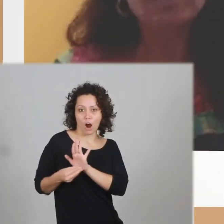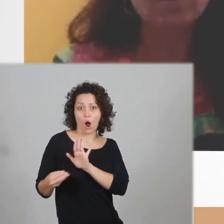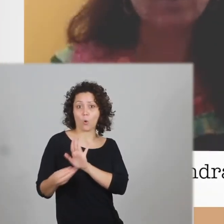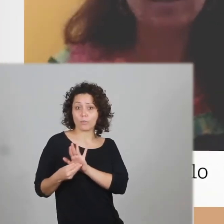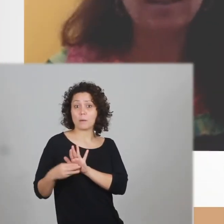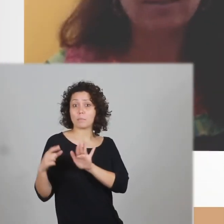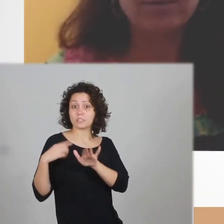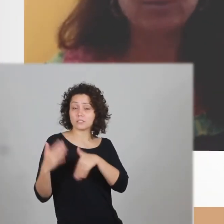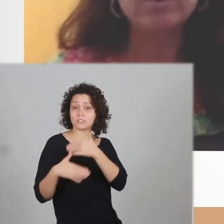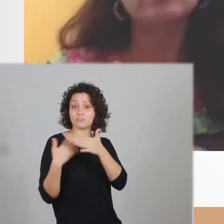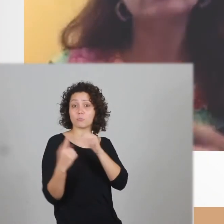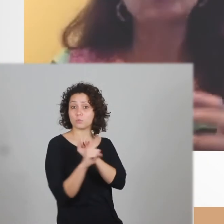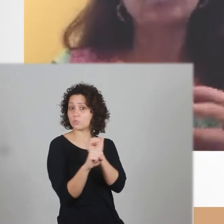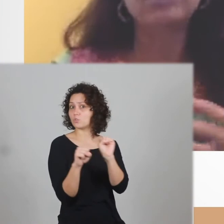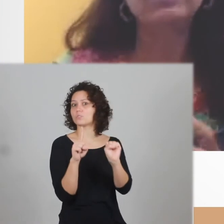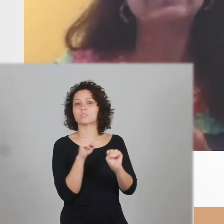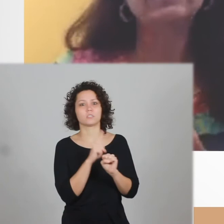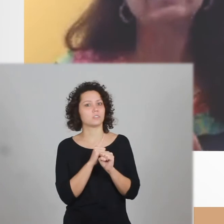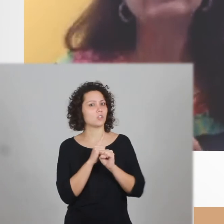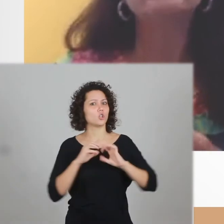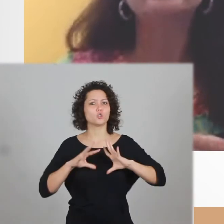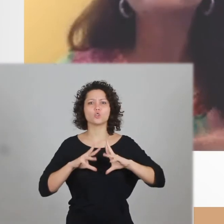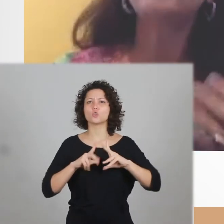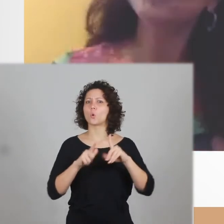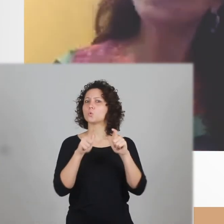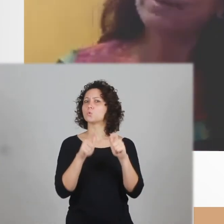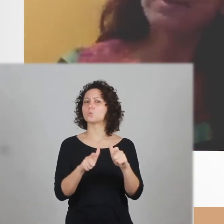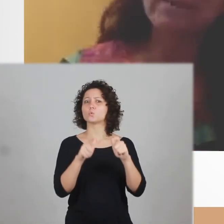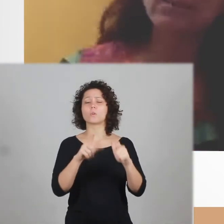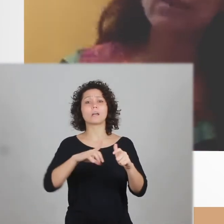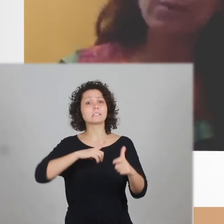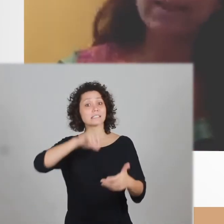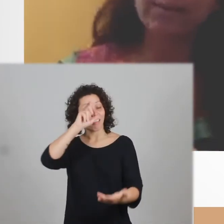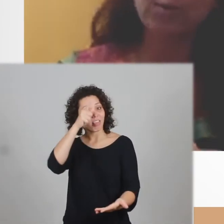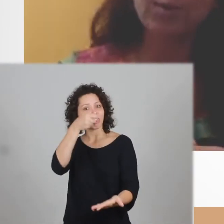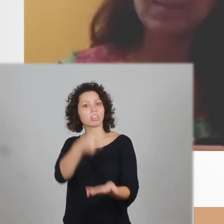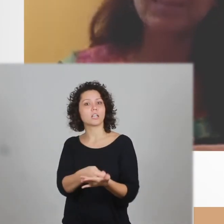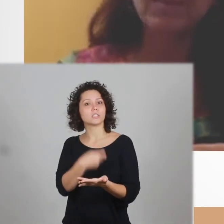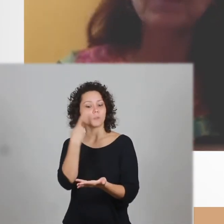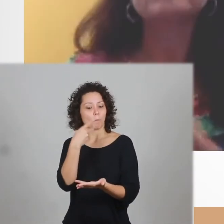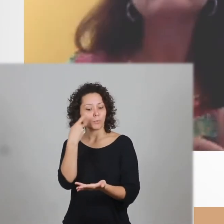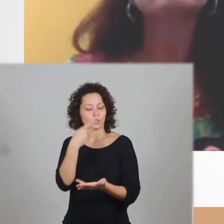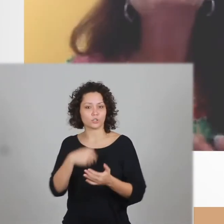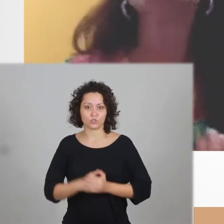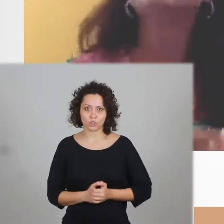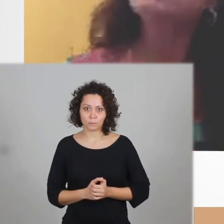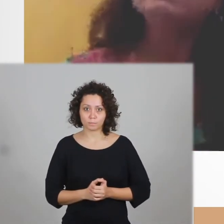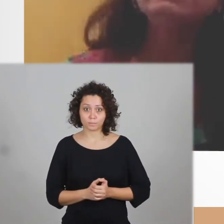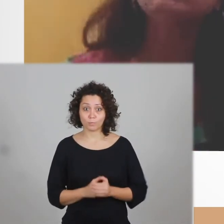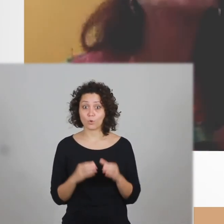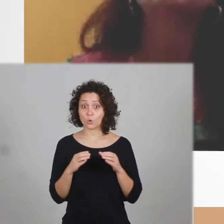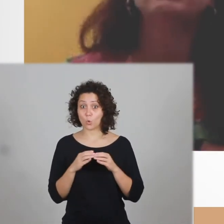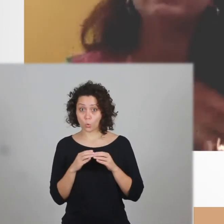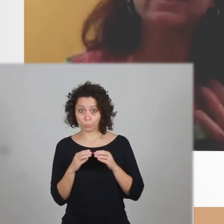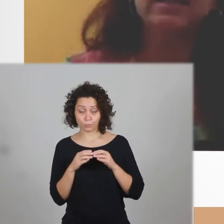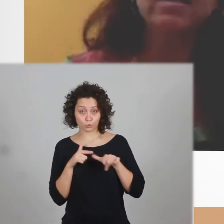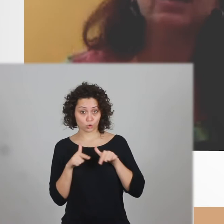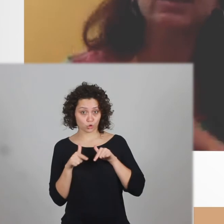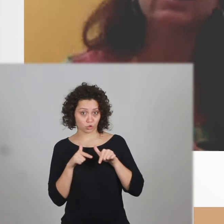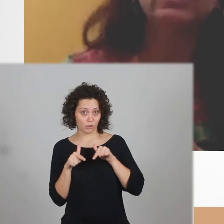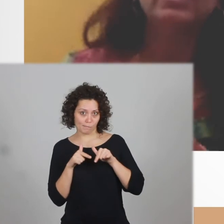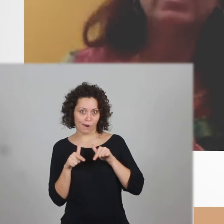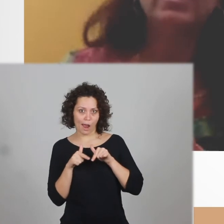Grupo de Trabalho da Sociedade Civil para a Agenda 2030 ele foi formalizado em 2014. Em 2015, quando